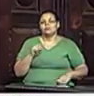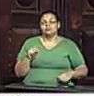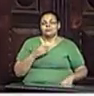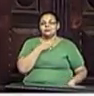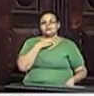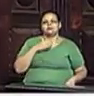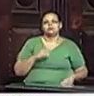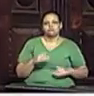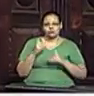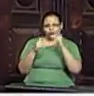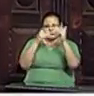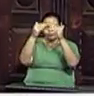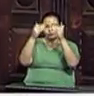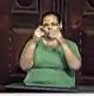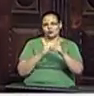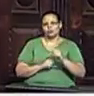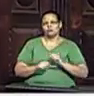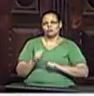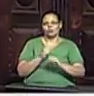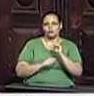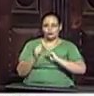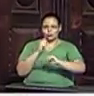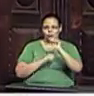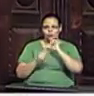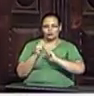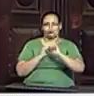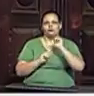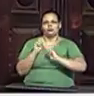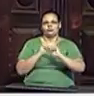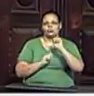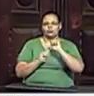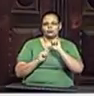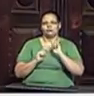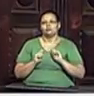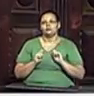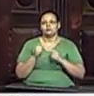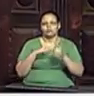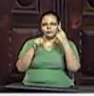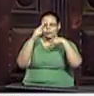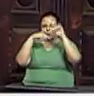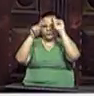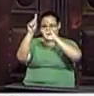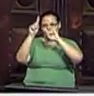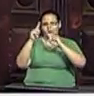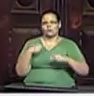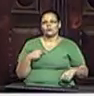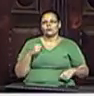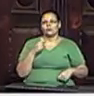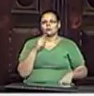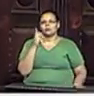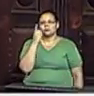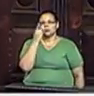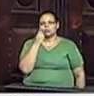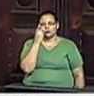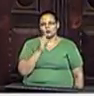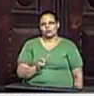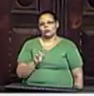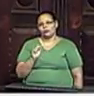movimento do desenvolvimento econômico. E eu queria até, estou recebendo aqui um recado do nosso deputado Valdec